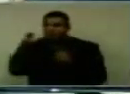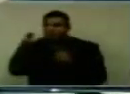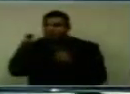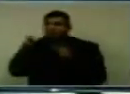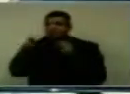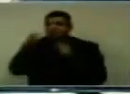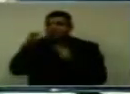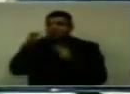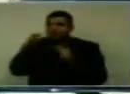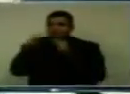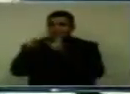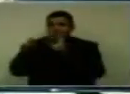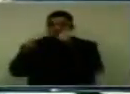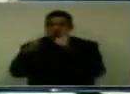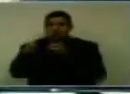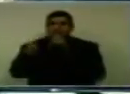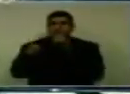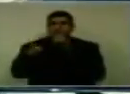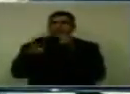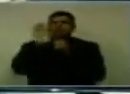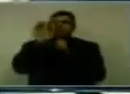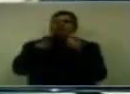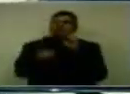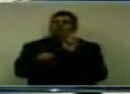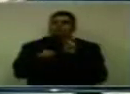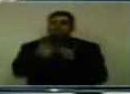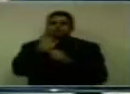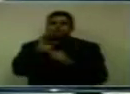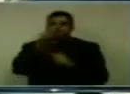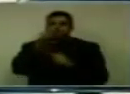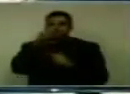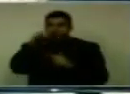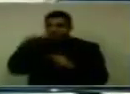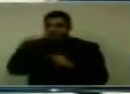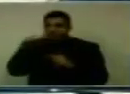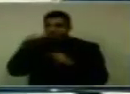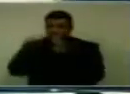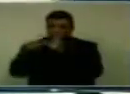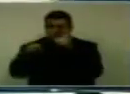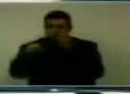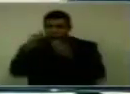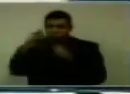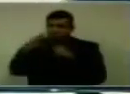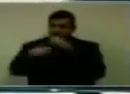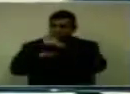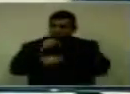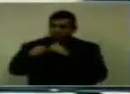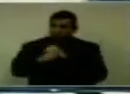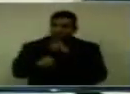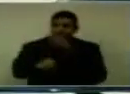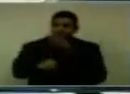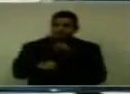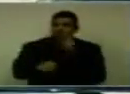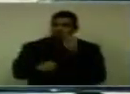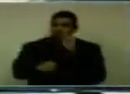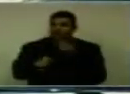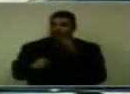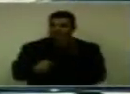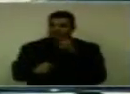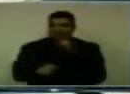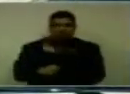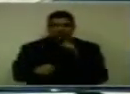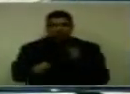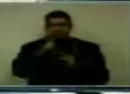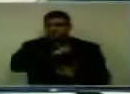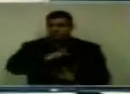3,05 para 15% significa um incremento de 500% em 4 anos. Isso quem está dizendo